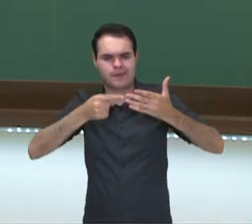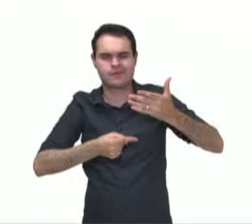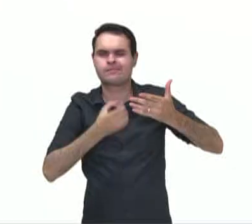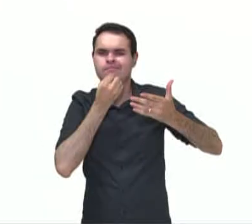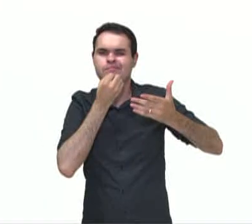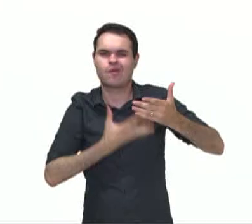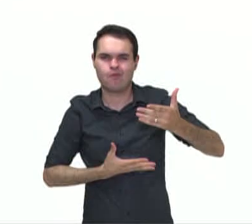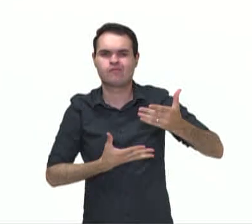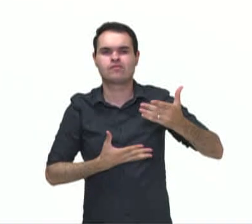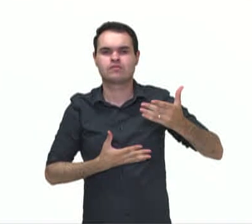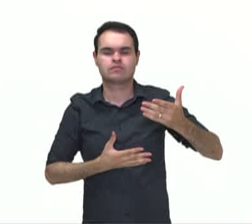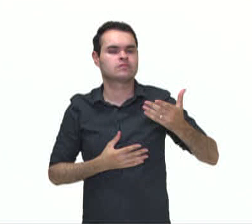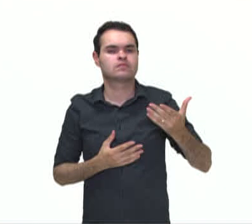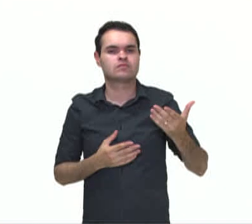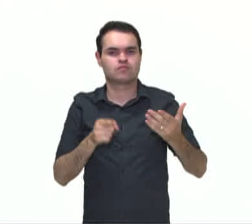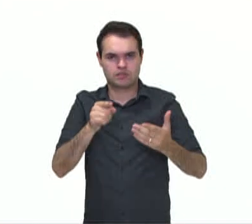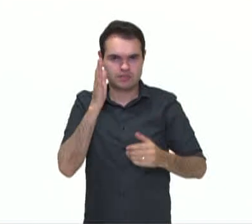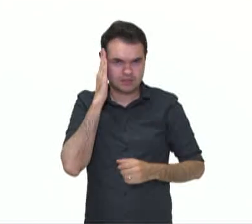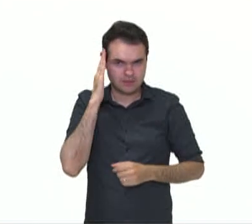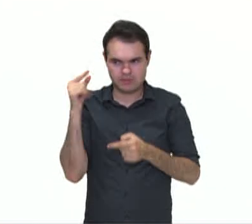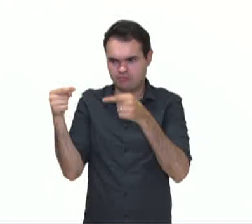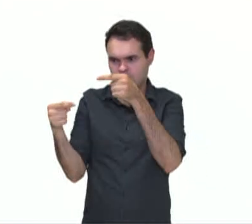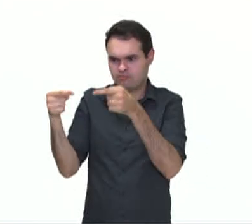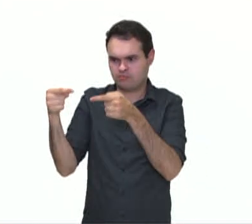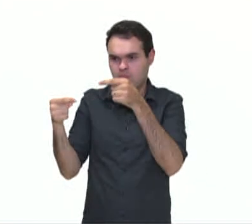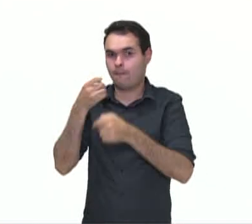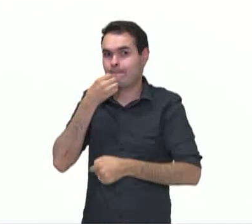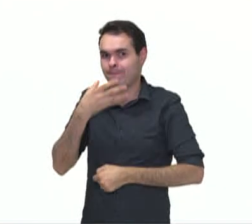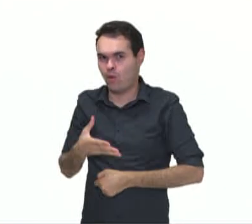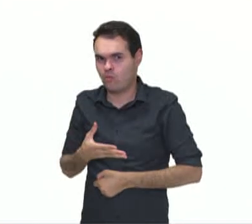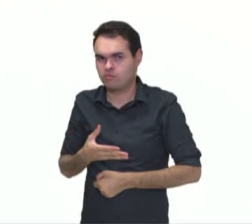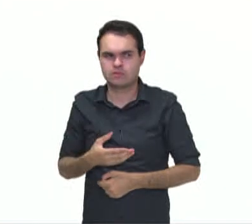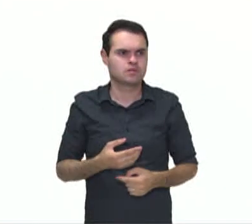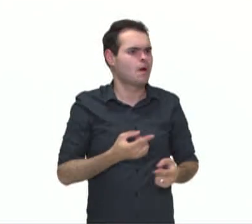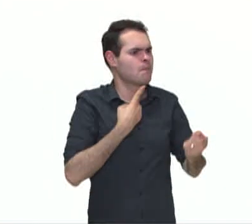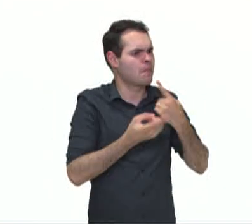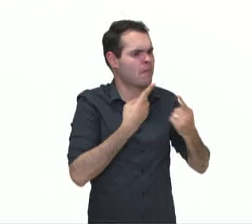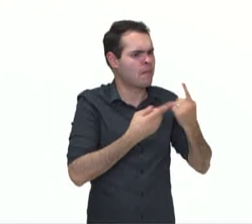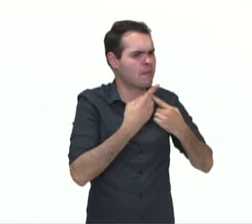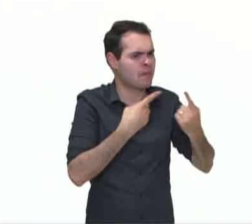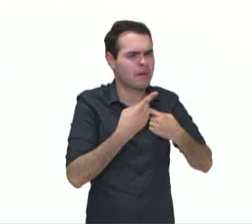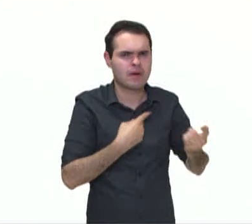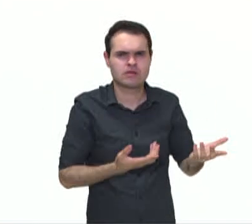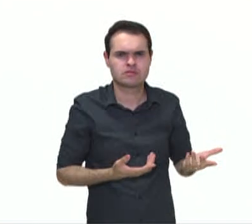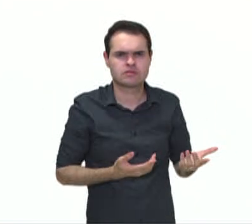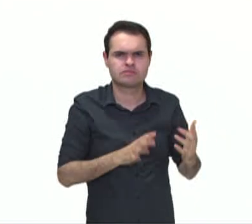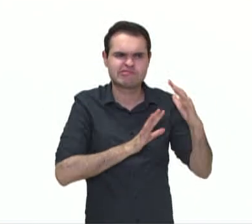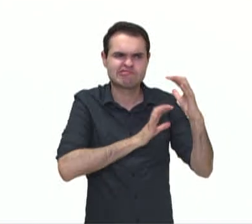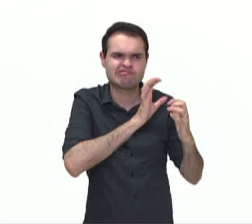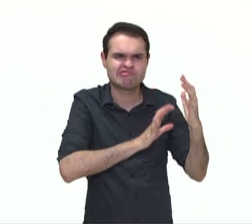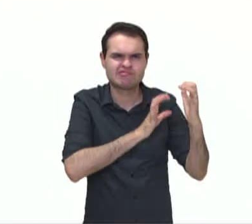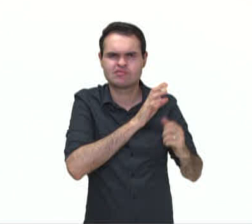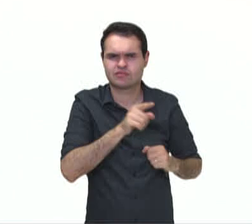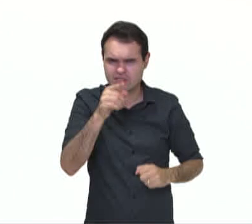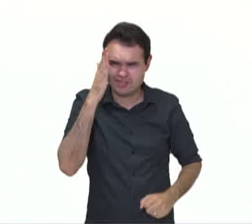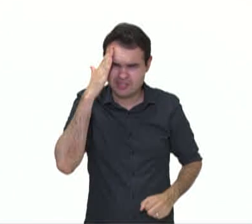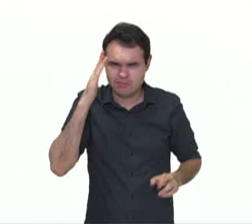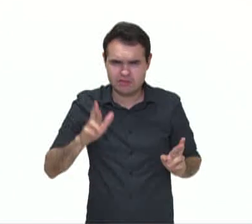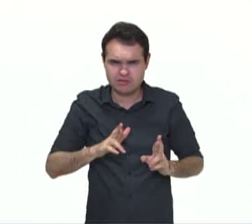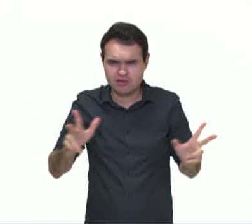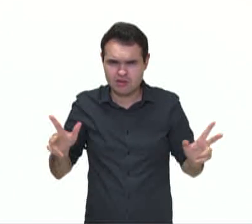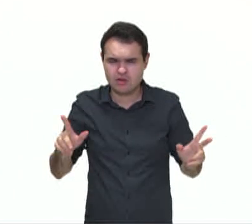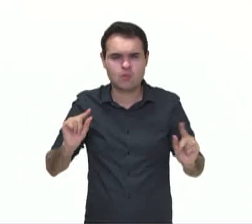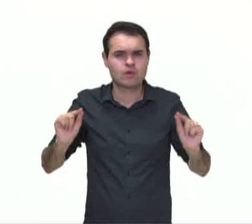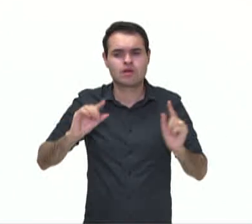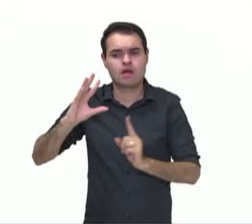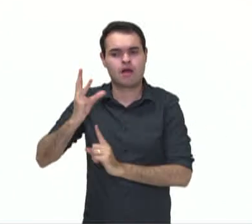debate. Você sabe diferenciar um bom debate de um bate-boca? Veja o vídeo abaixo e entenda mais sobre a arte